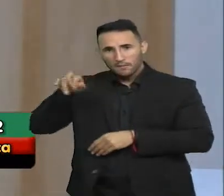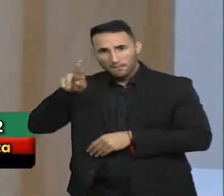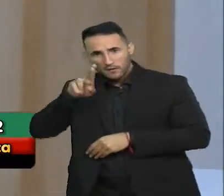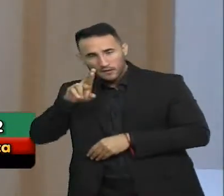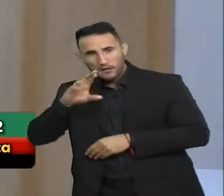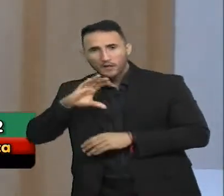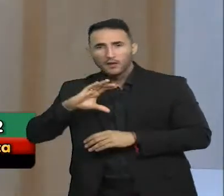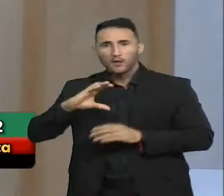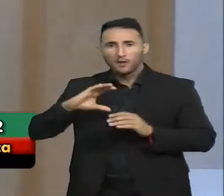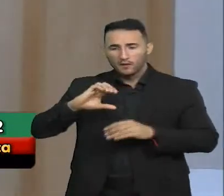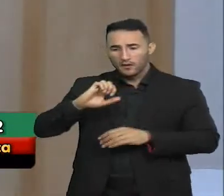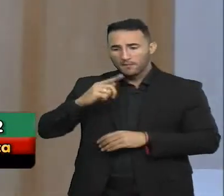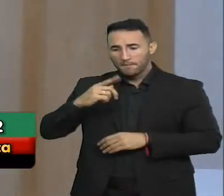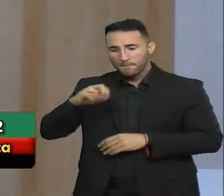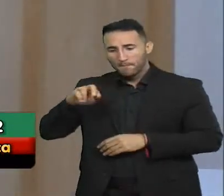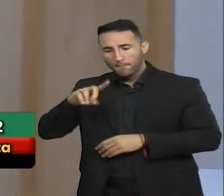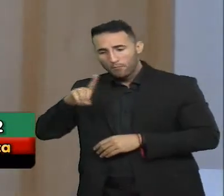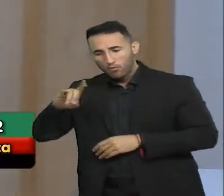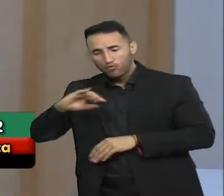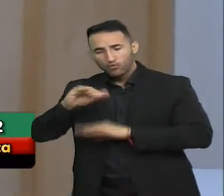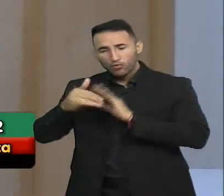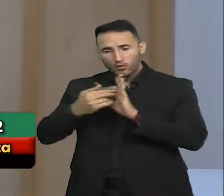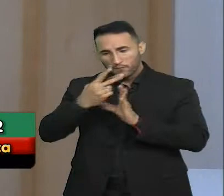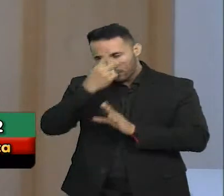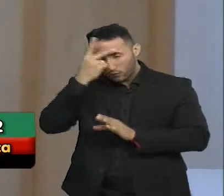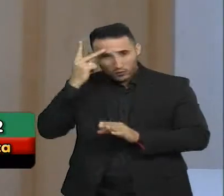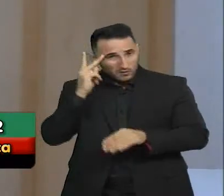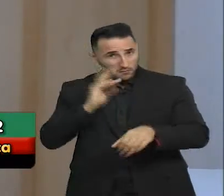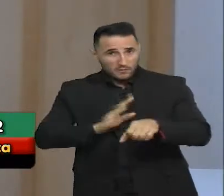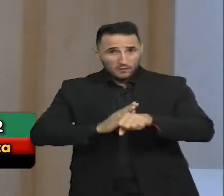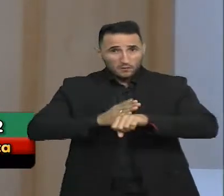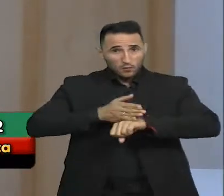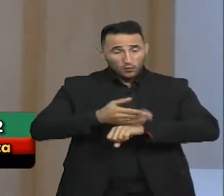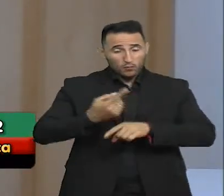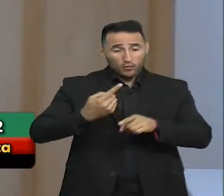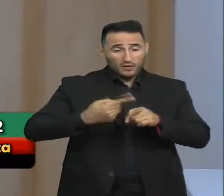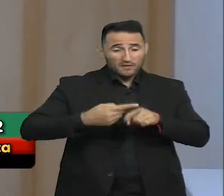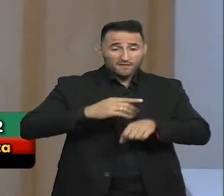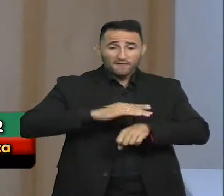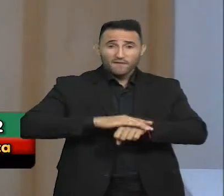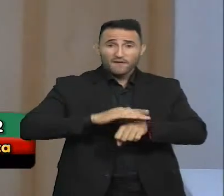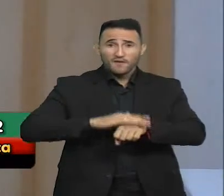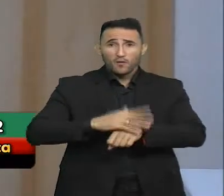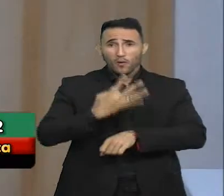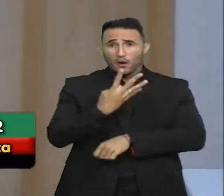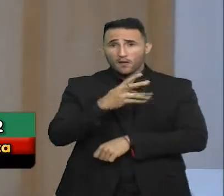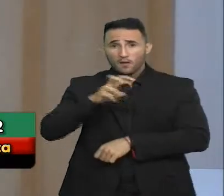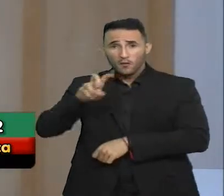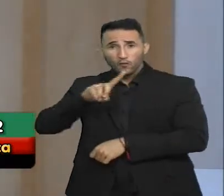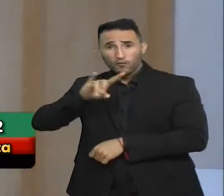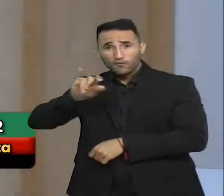CEMUD, e de todos que conseguiram participar, porque a gente fez tudo isso em 45 dias. Foi tudo